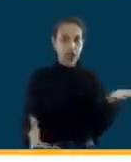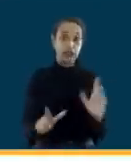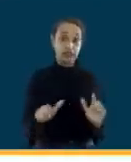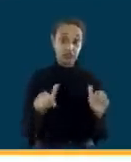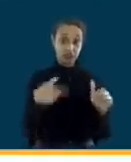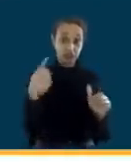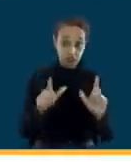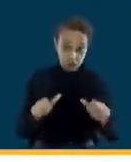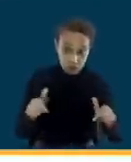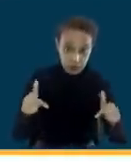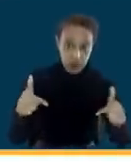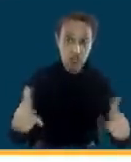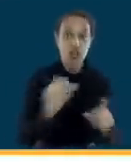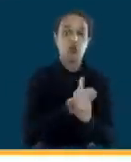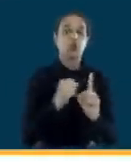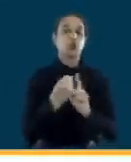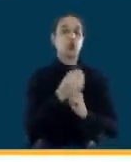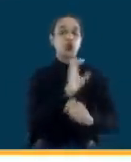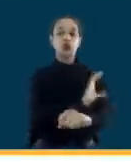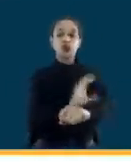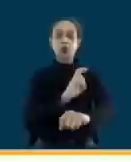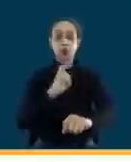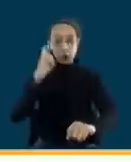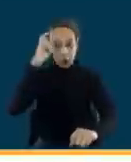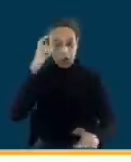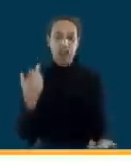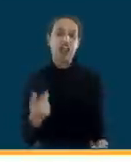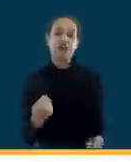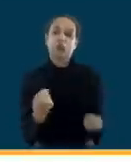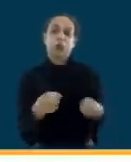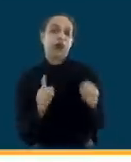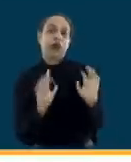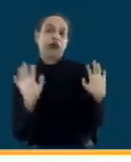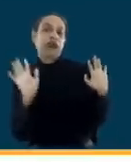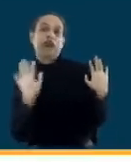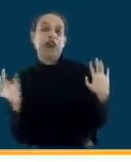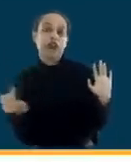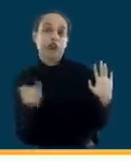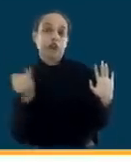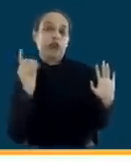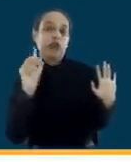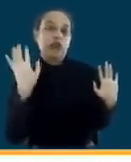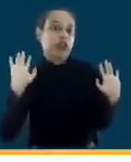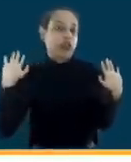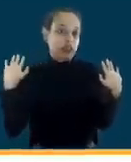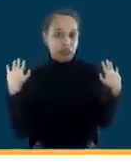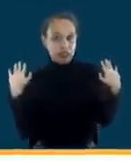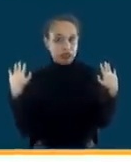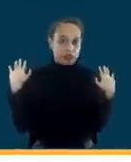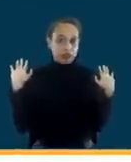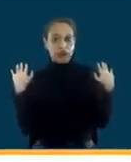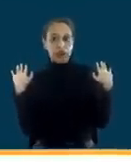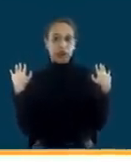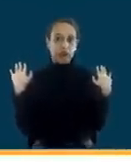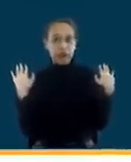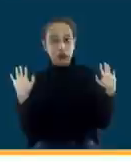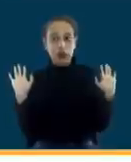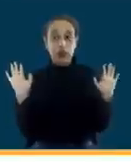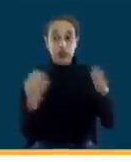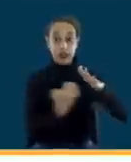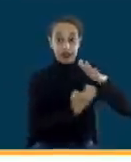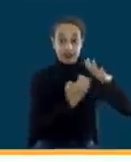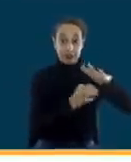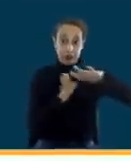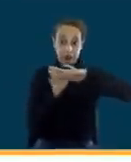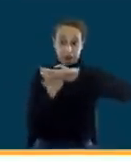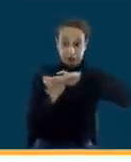do sociocultural não tem tanto peso, não tem tanta importância, e onera as empresas, quando, na realidade,